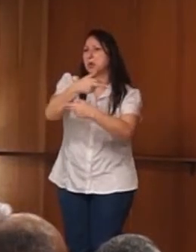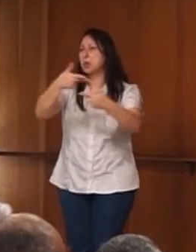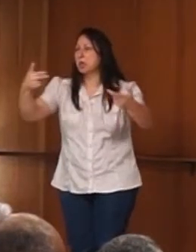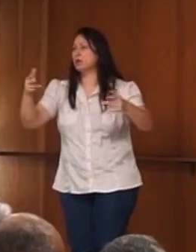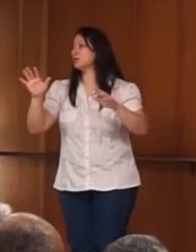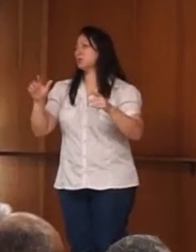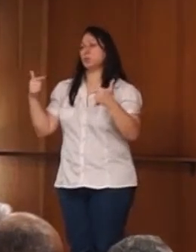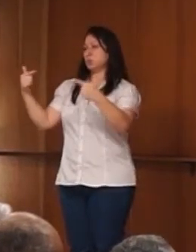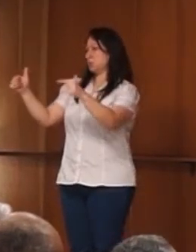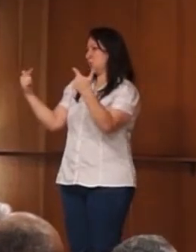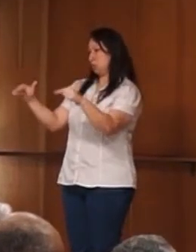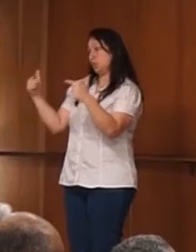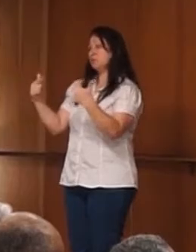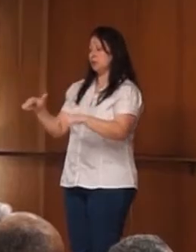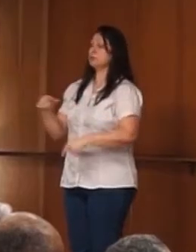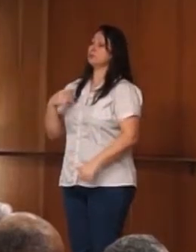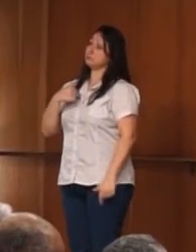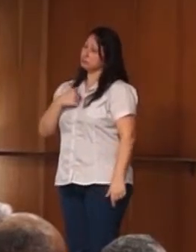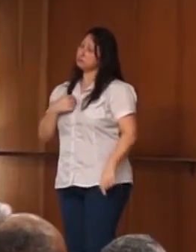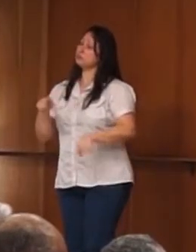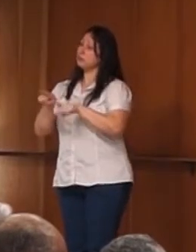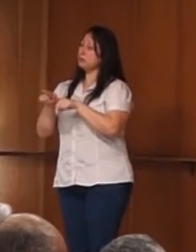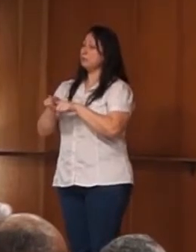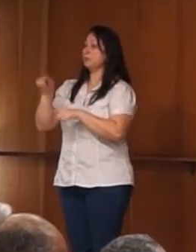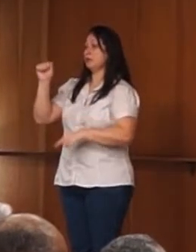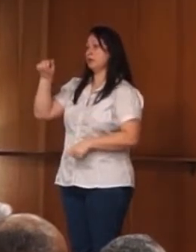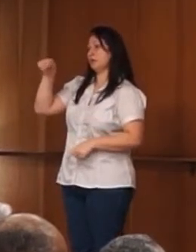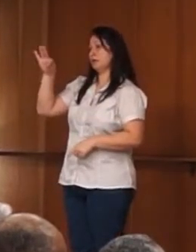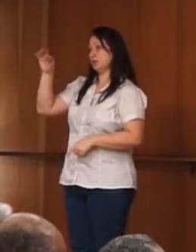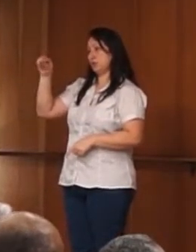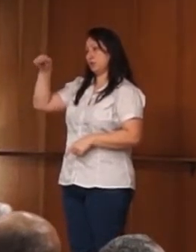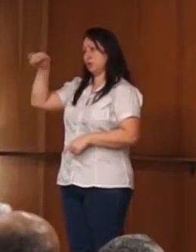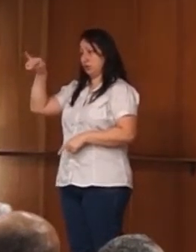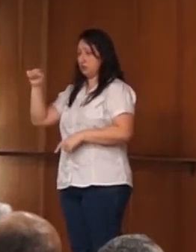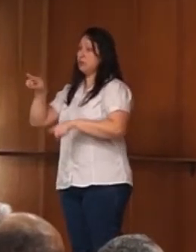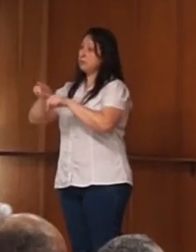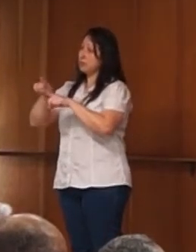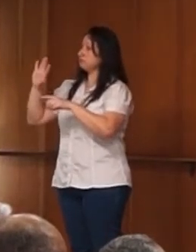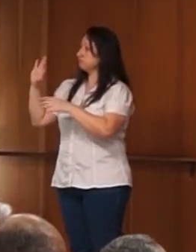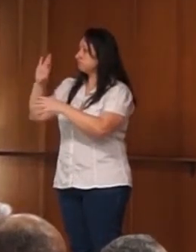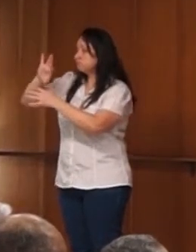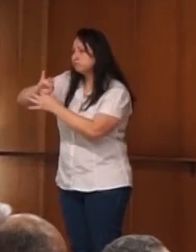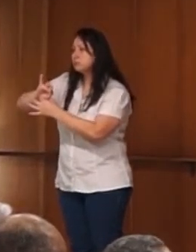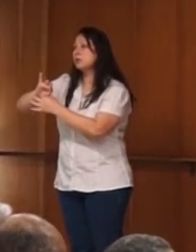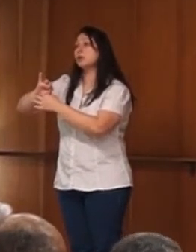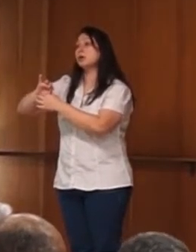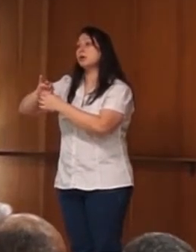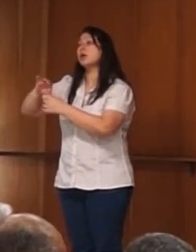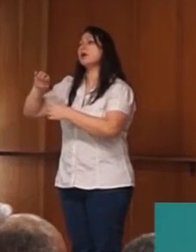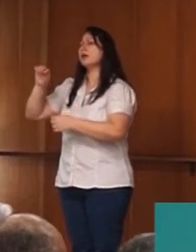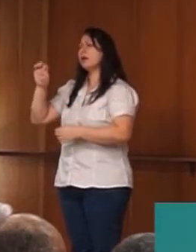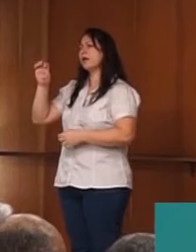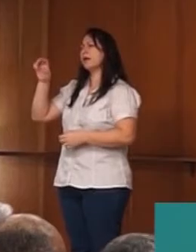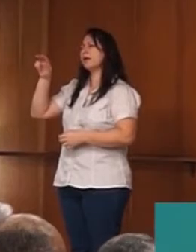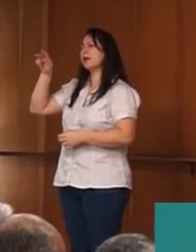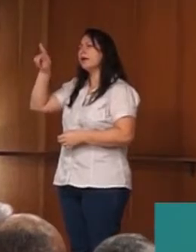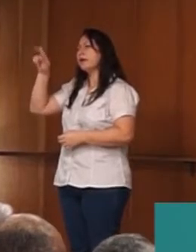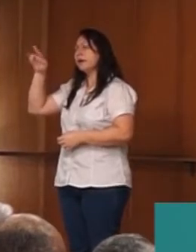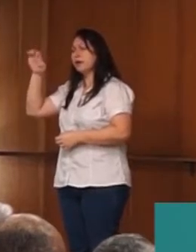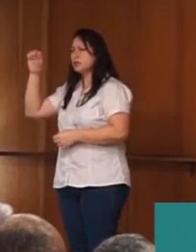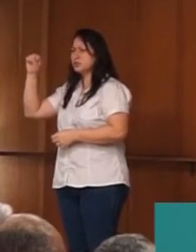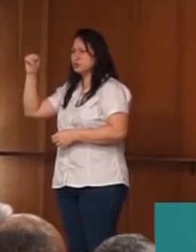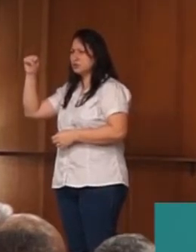Tanto eu quanto o Antônio Cláudio viemos da área, somos egressos. Ele não é egresso, ele continua, mas egressos